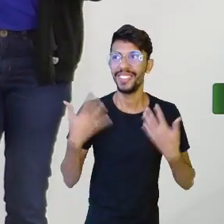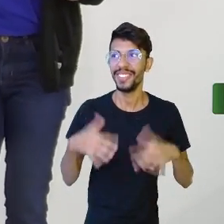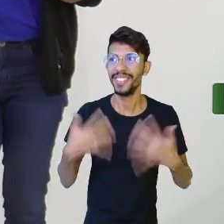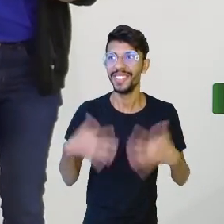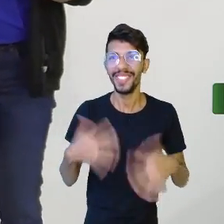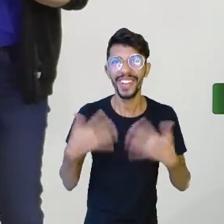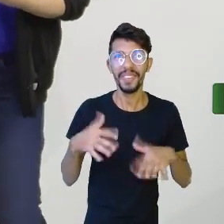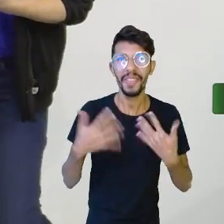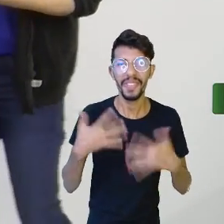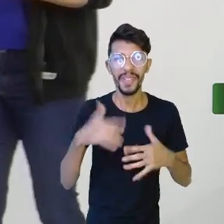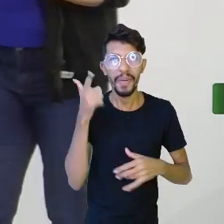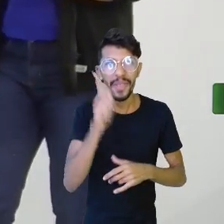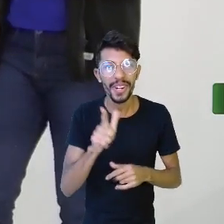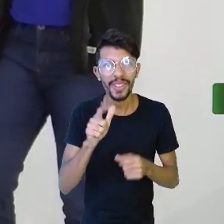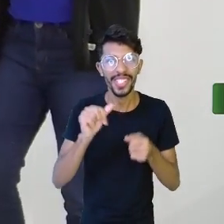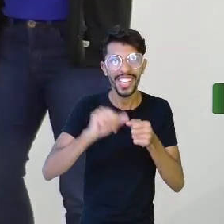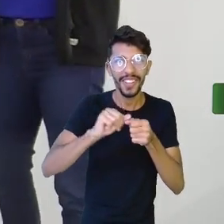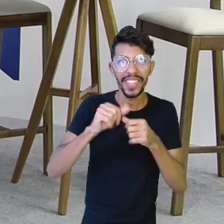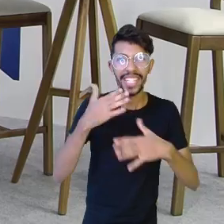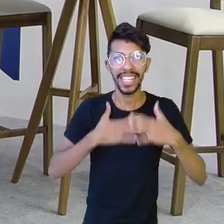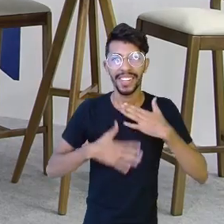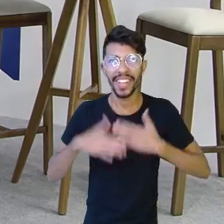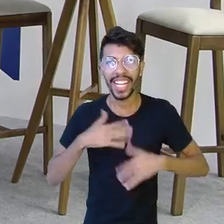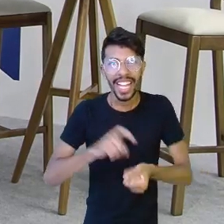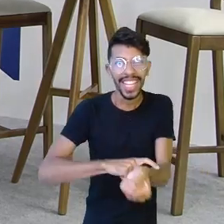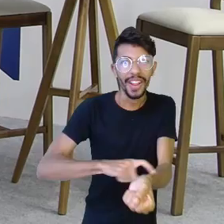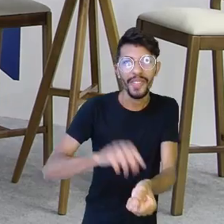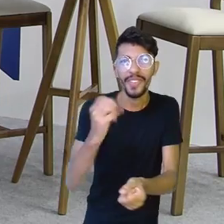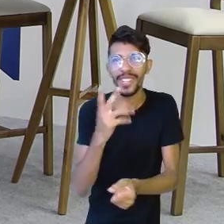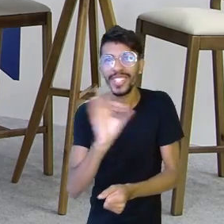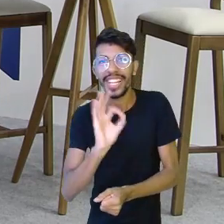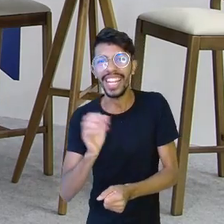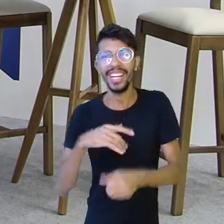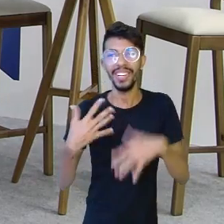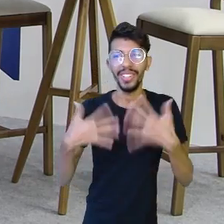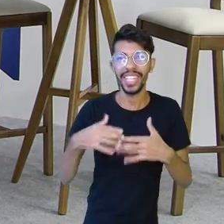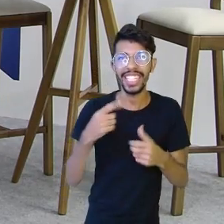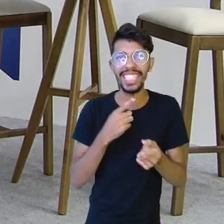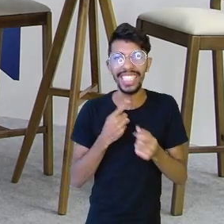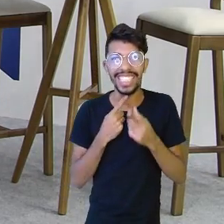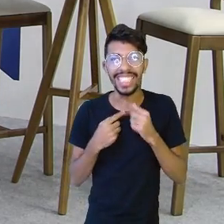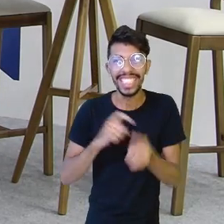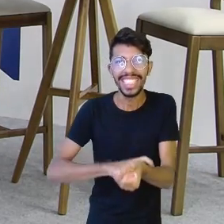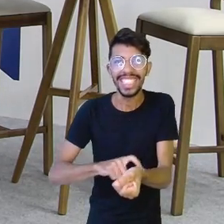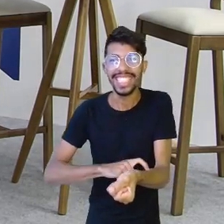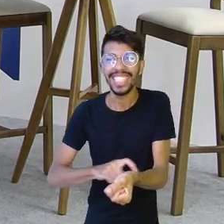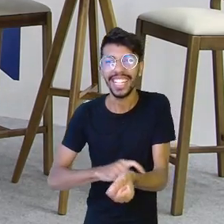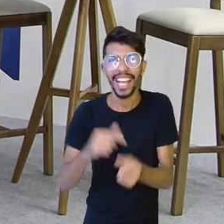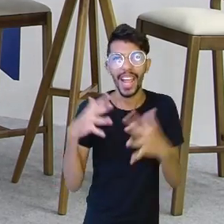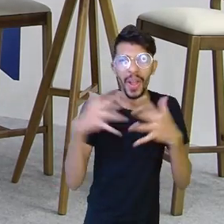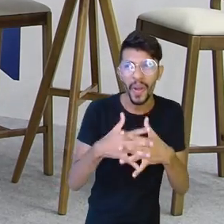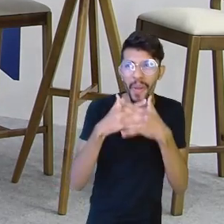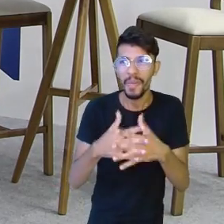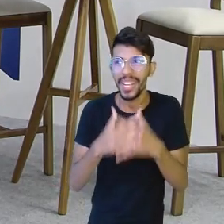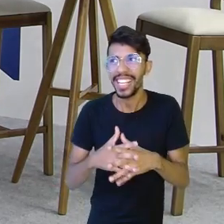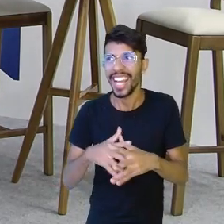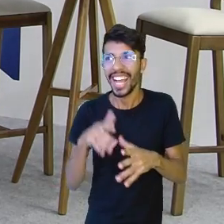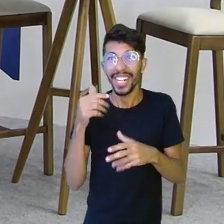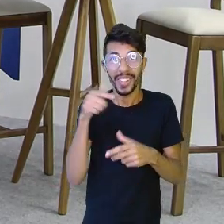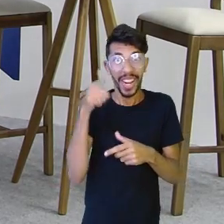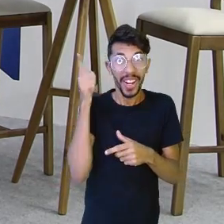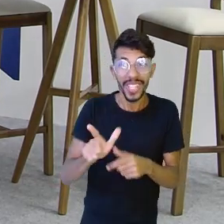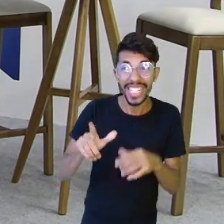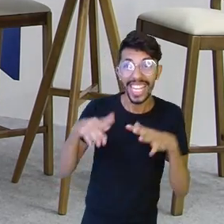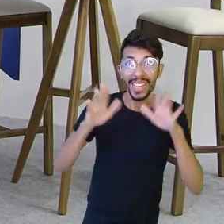conseguindo marcar devagarinho. Ela tá conseguindo. Será que ela tá nervosa? Será que ela tá tensa? O negócio é muito complicado. Será que vai cair a torre? Será que ela vai conseguir? Tosse